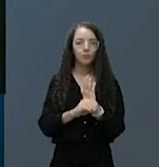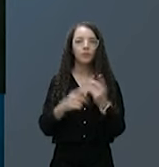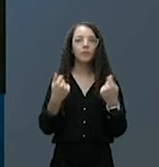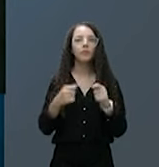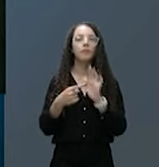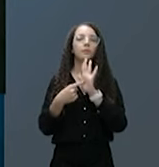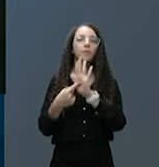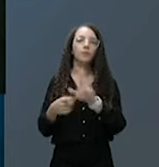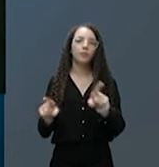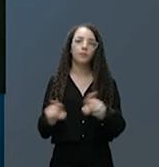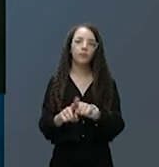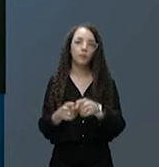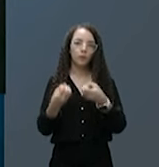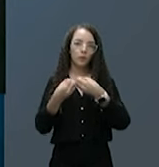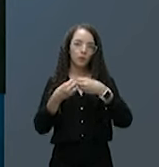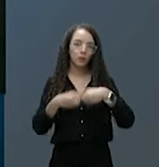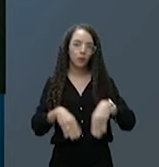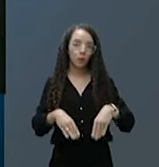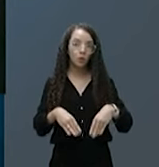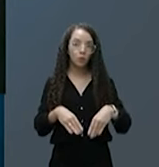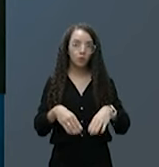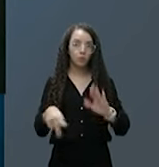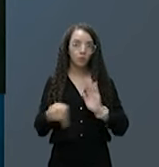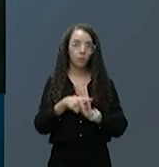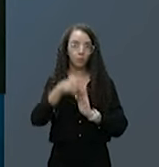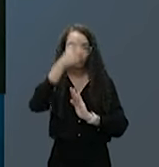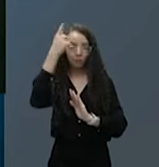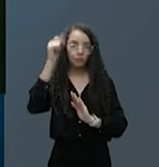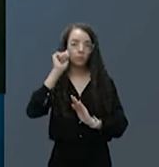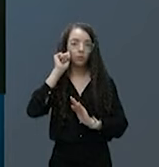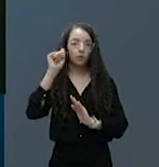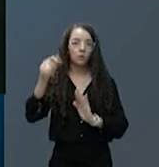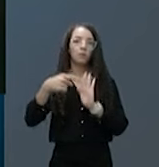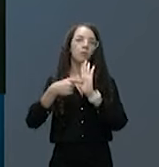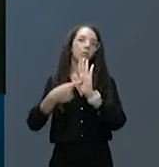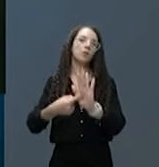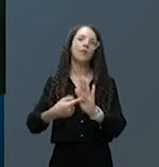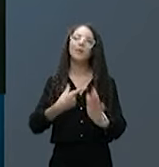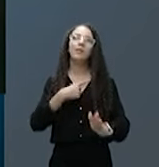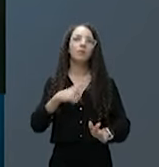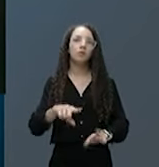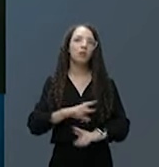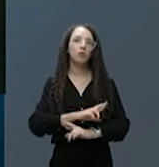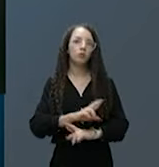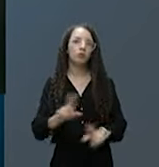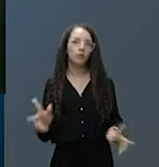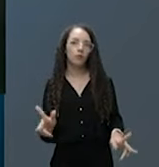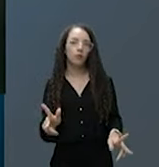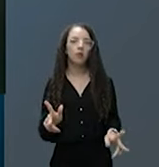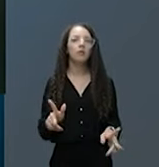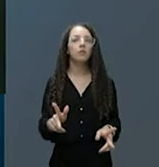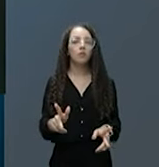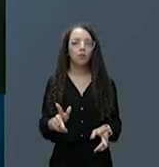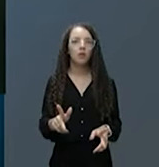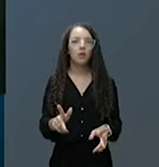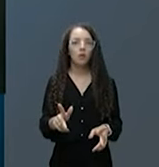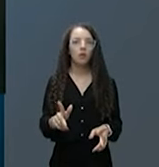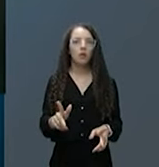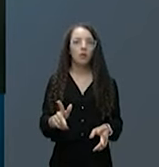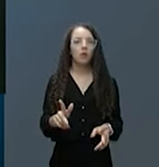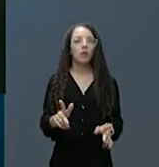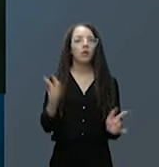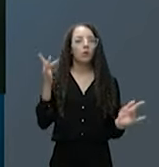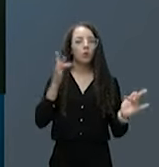parte demonstrar a existência de distinção em consonância com o enunciado 9